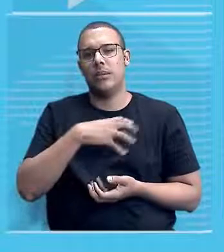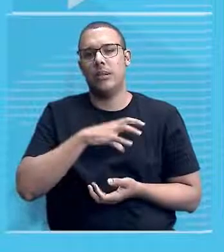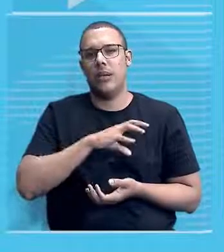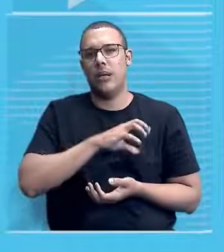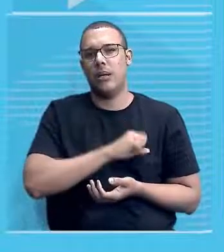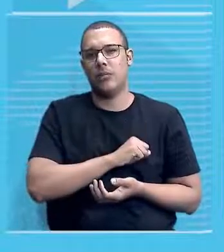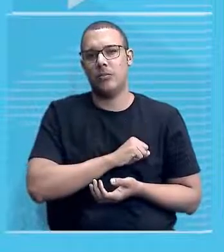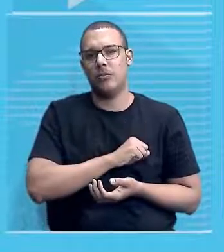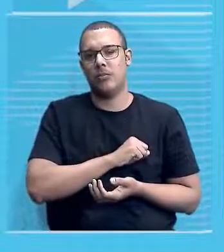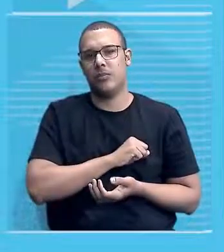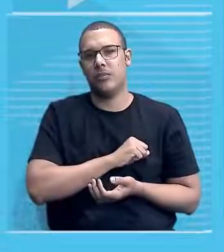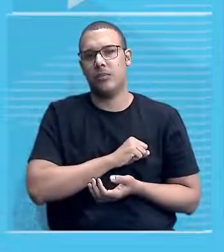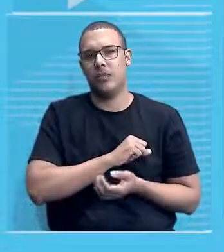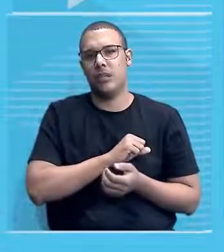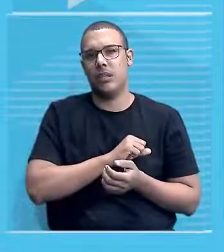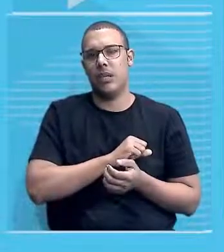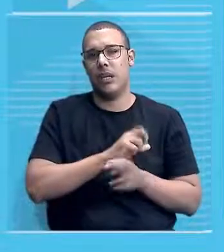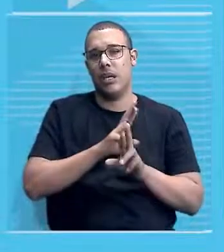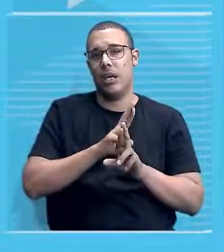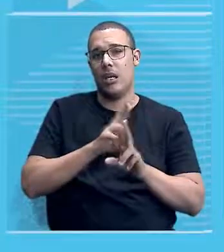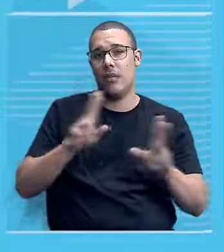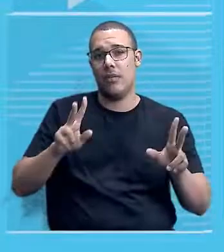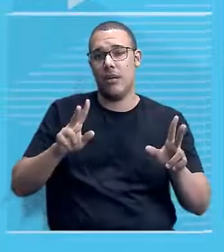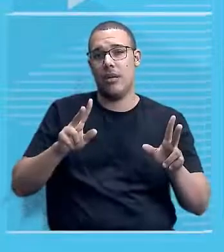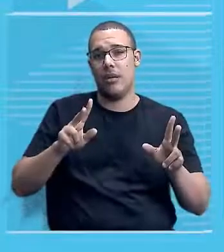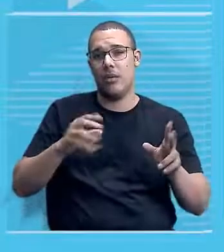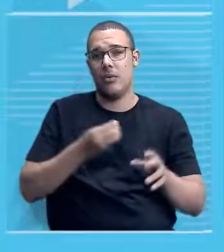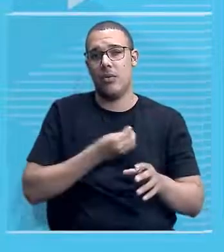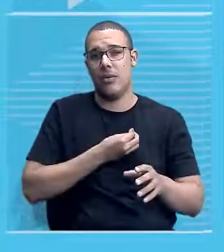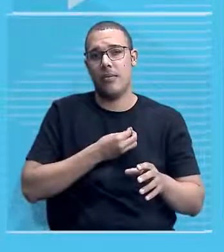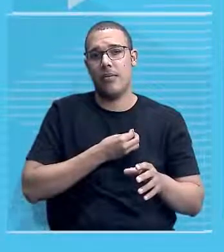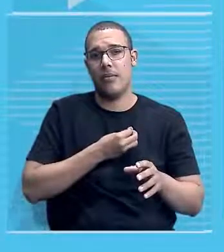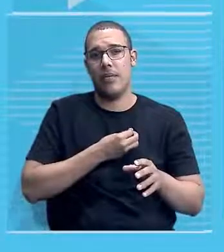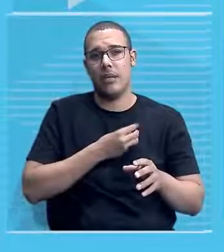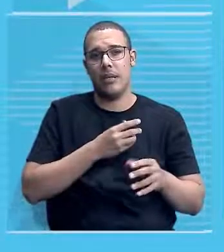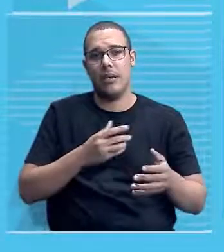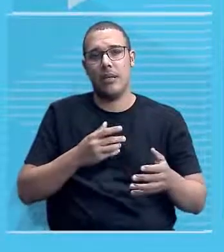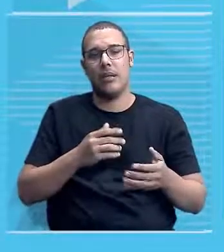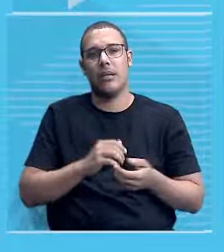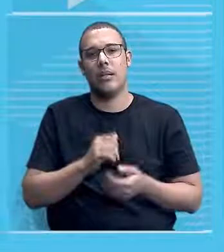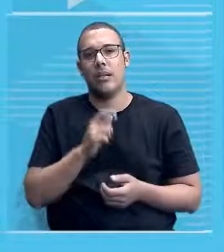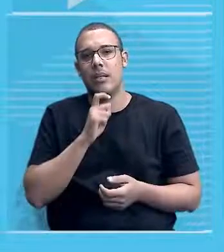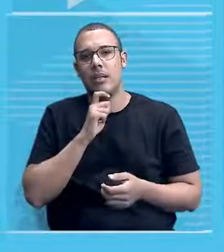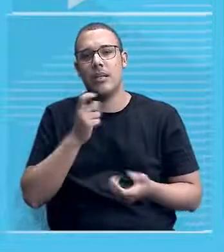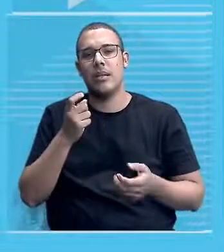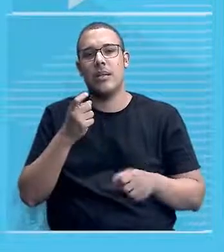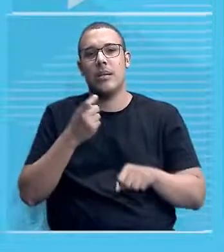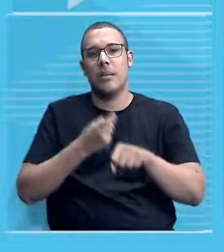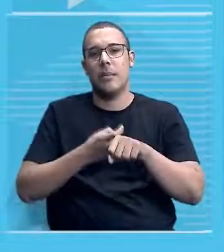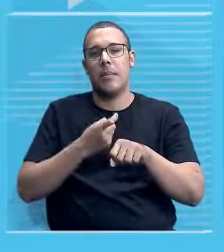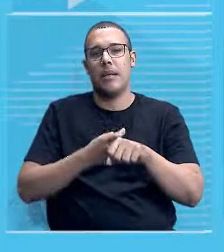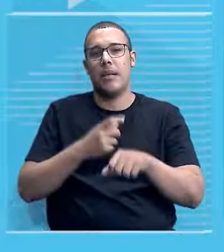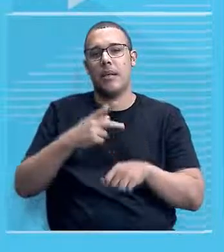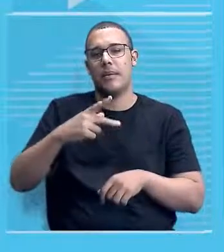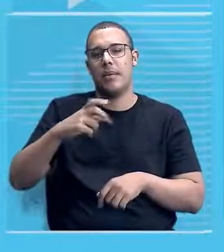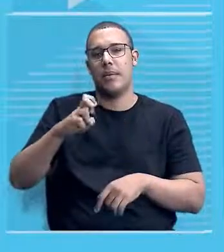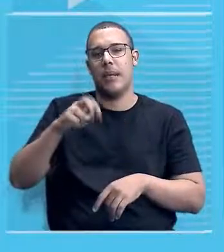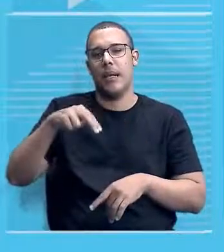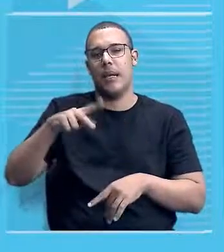que contrasta com o meio físico são as pedras as penhas